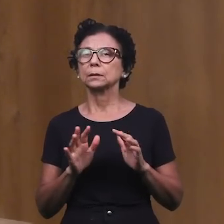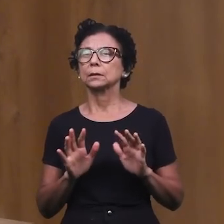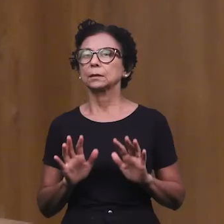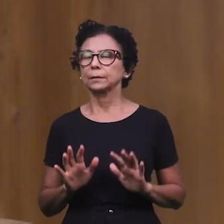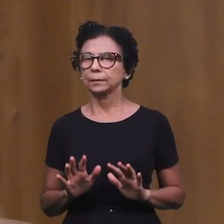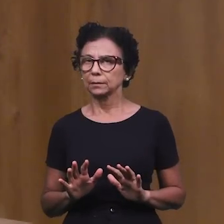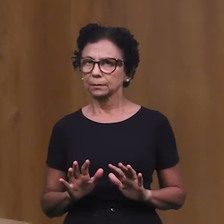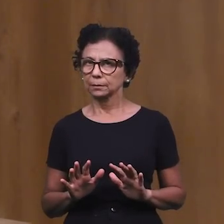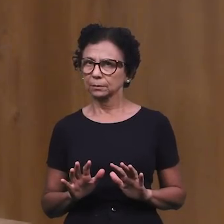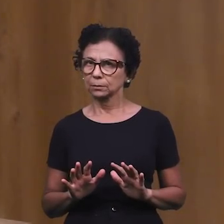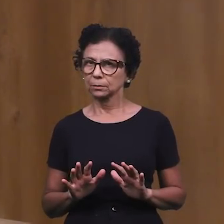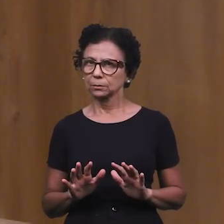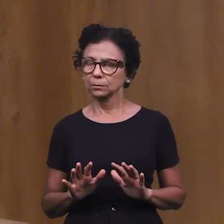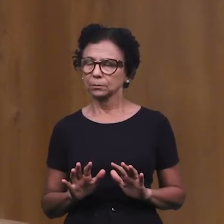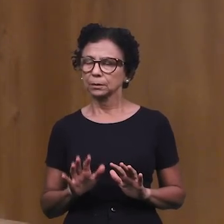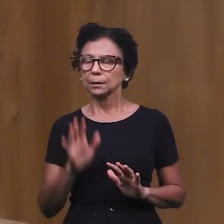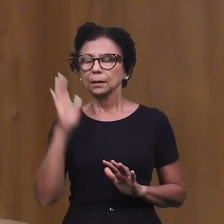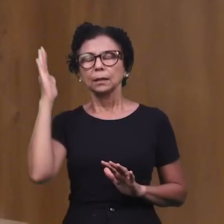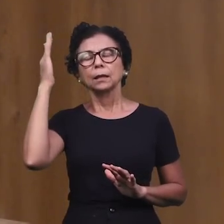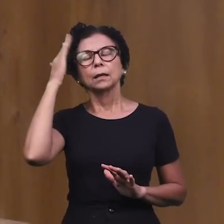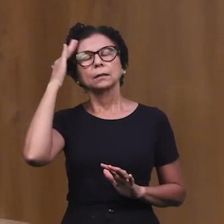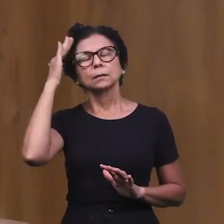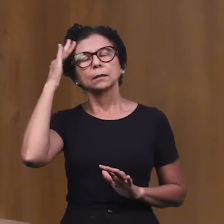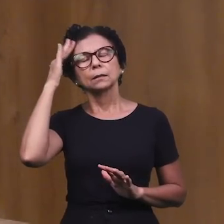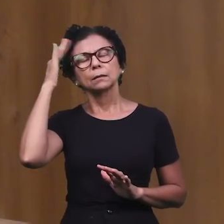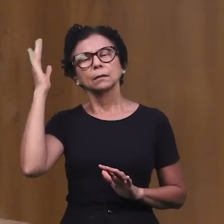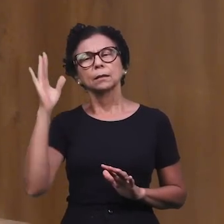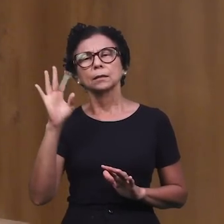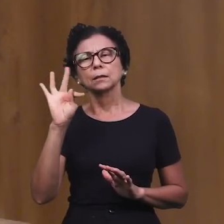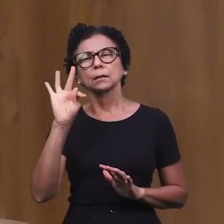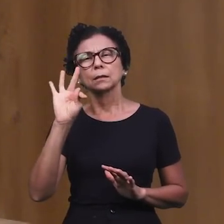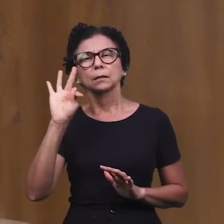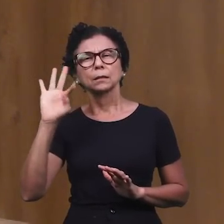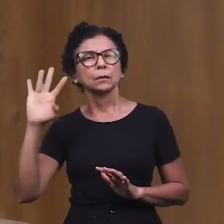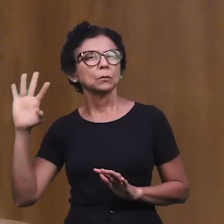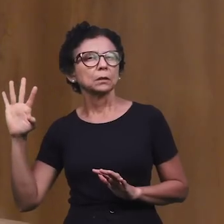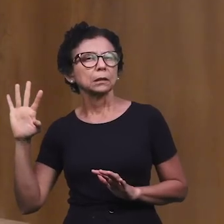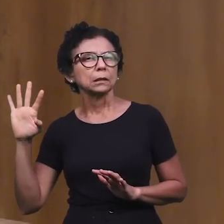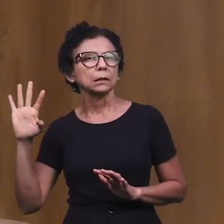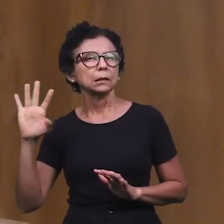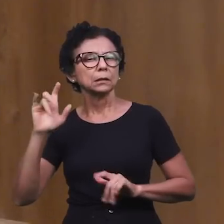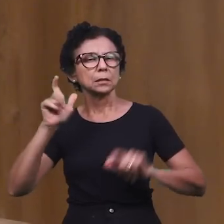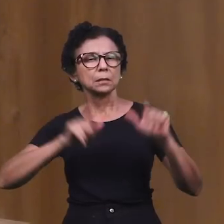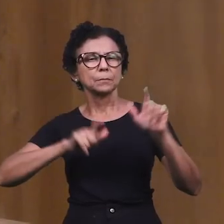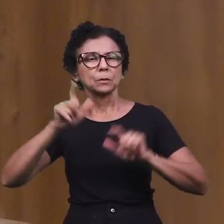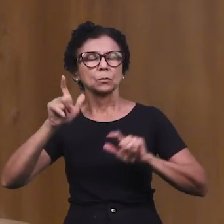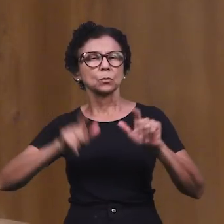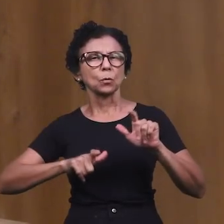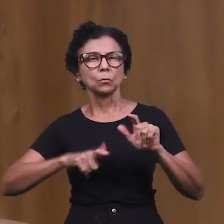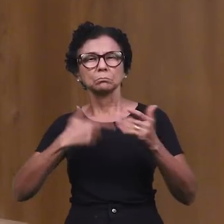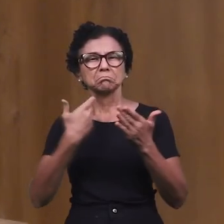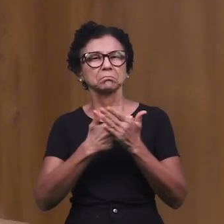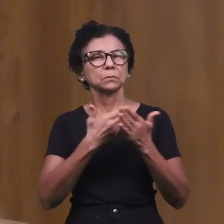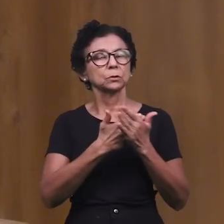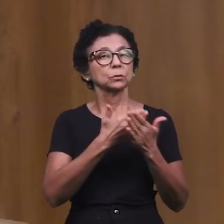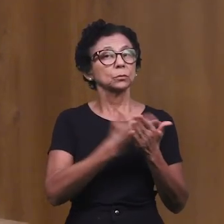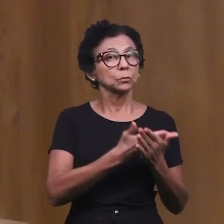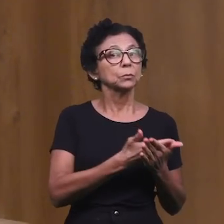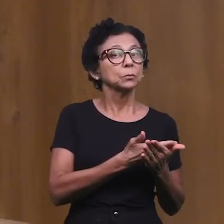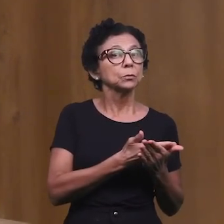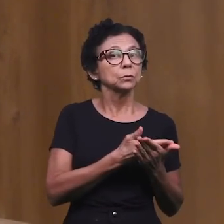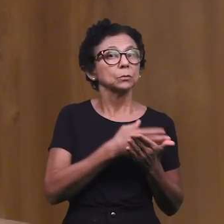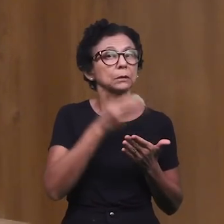ao design inteligente, entender o que trata essa teoria, quem são esses estudiosos que